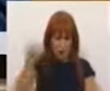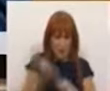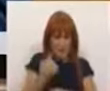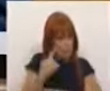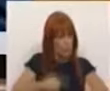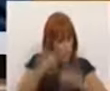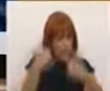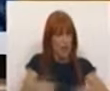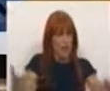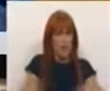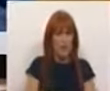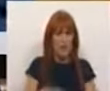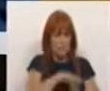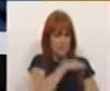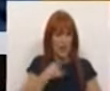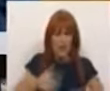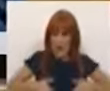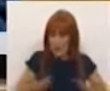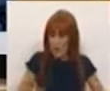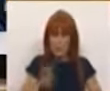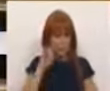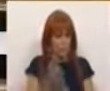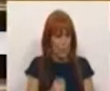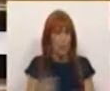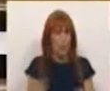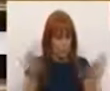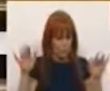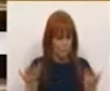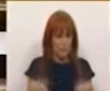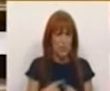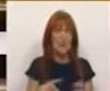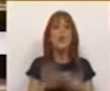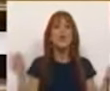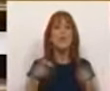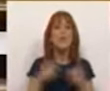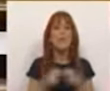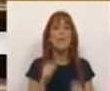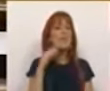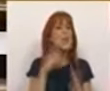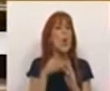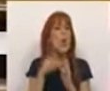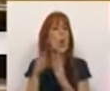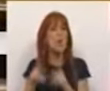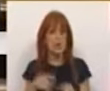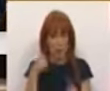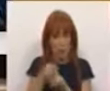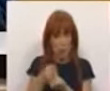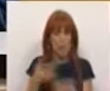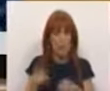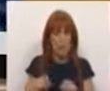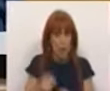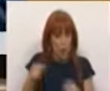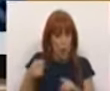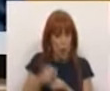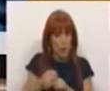serviços públicos. Os médicos estão em greve hoje, reivindicando a resolução de problemas concretos. Essa luta é também